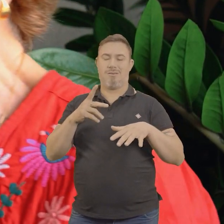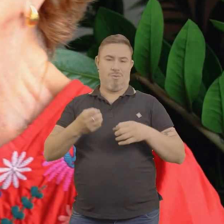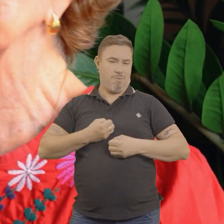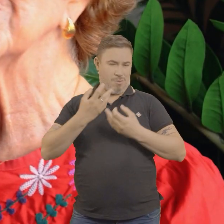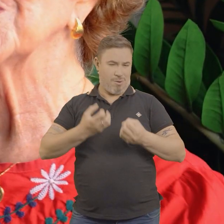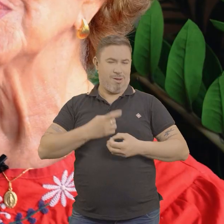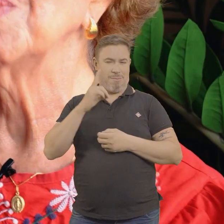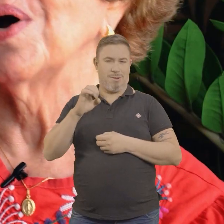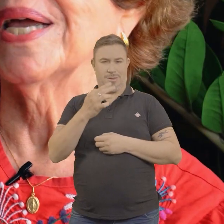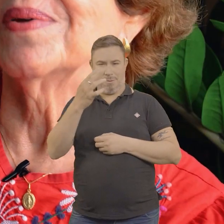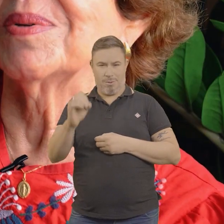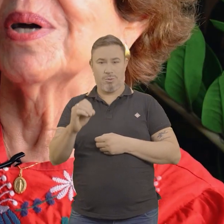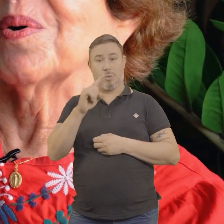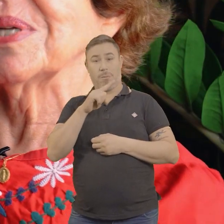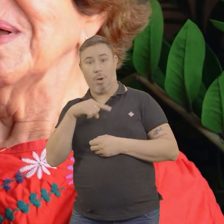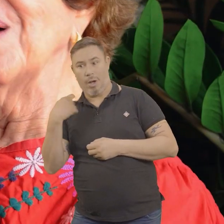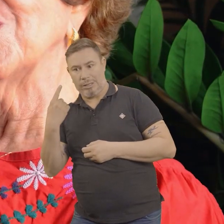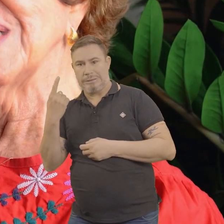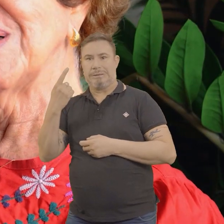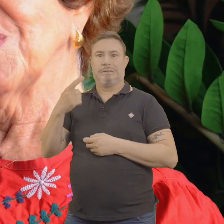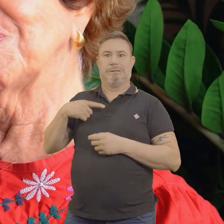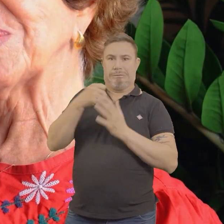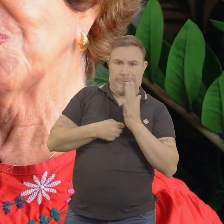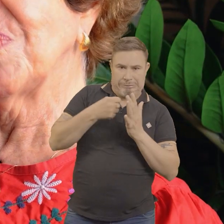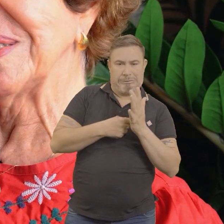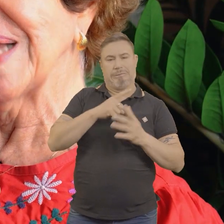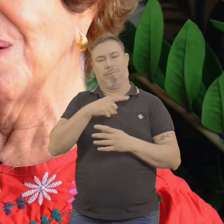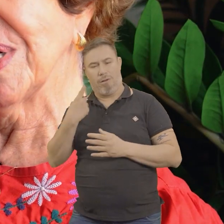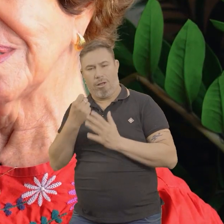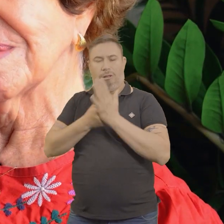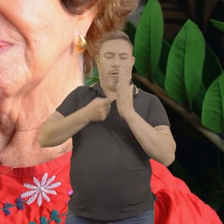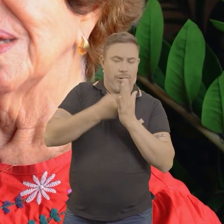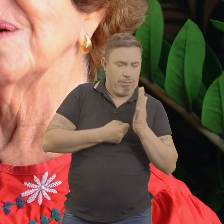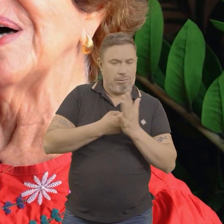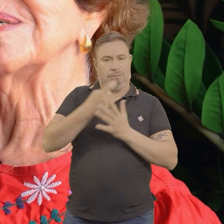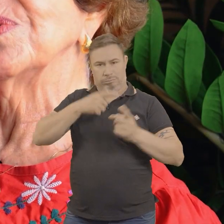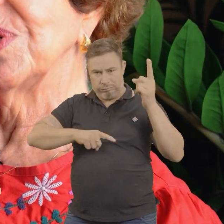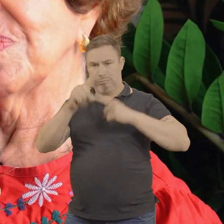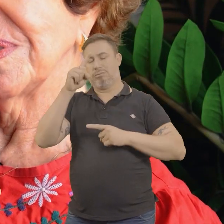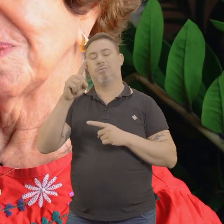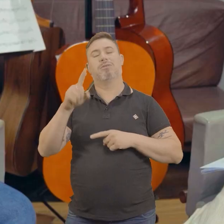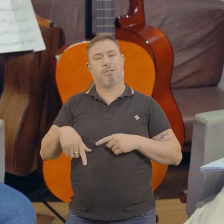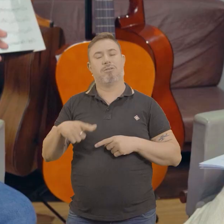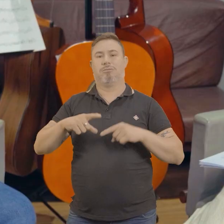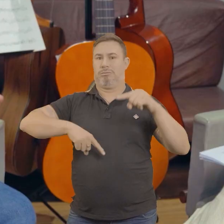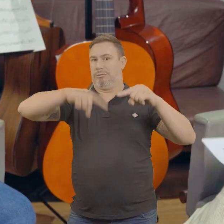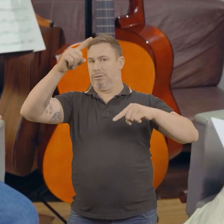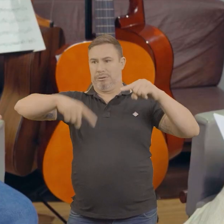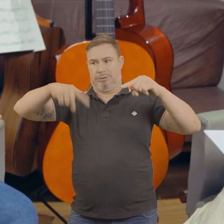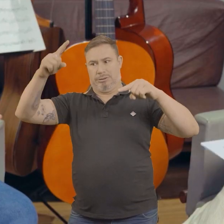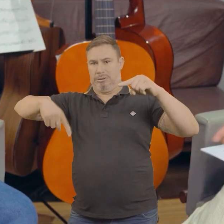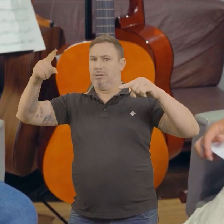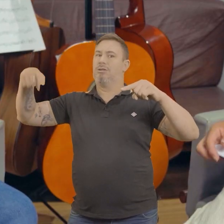morrendo e resistindo e morrendo, eu digo, é o conservatório. Passou por fases áureas e fases muito difíceis. O conservatório está